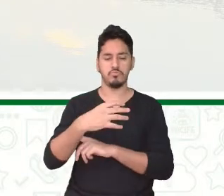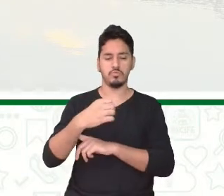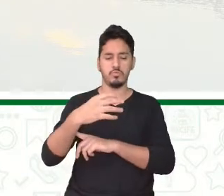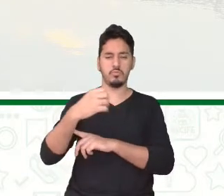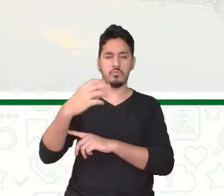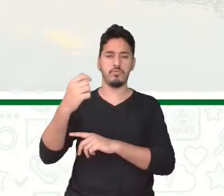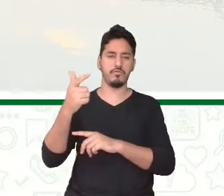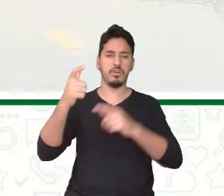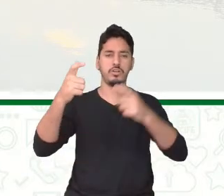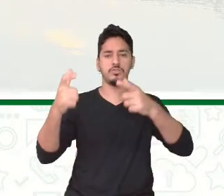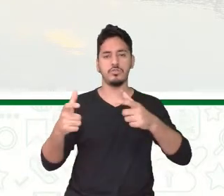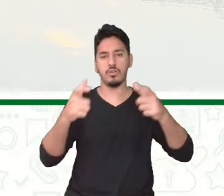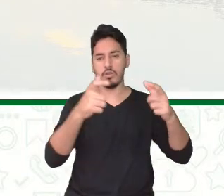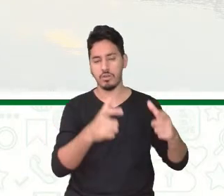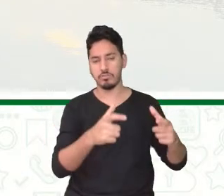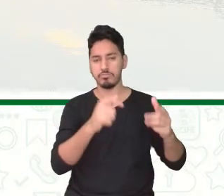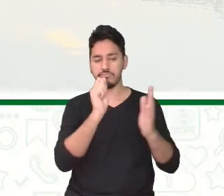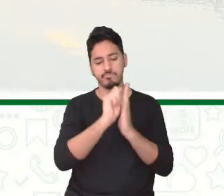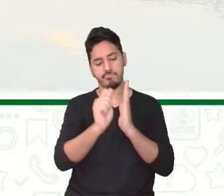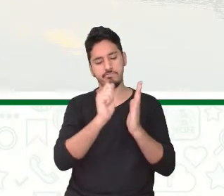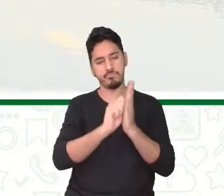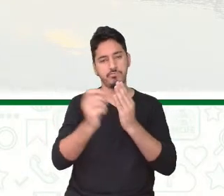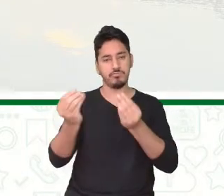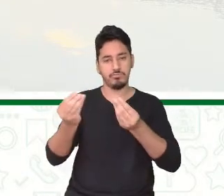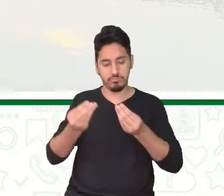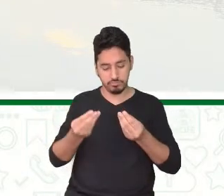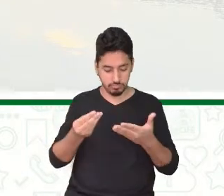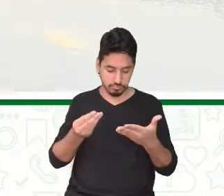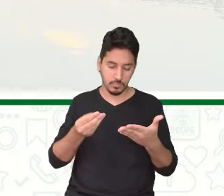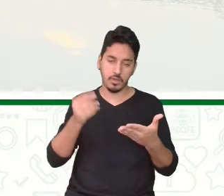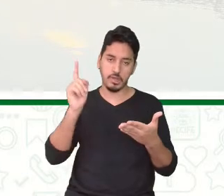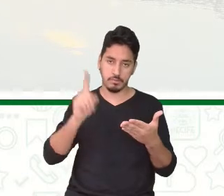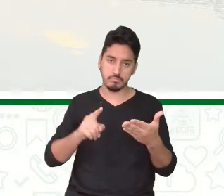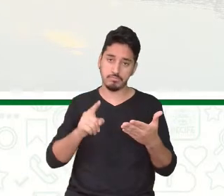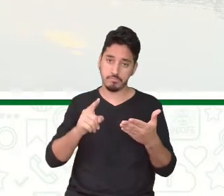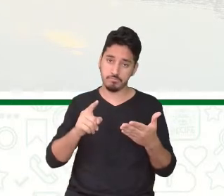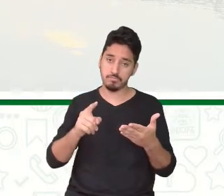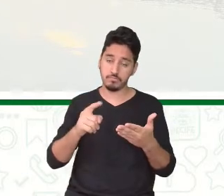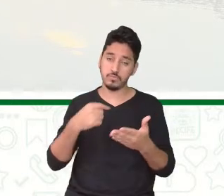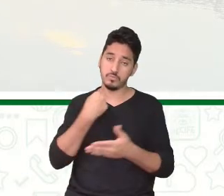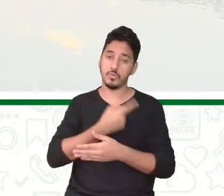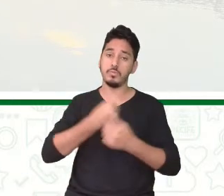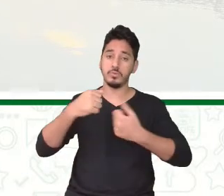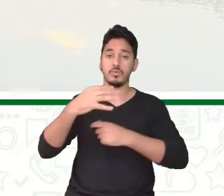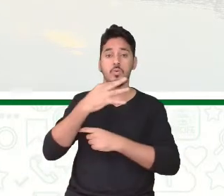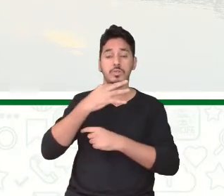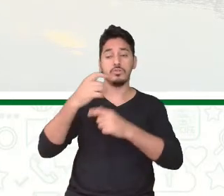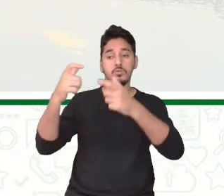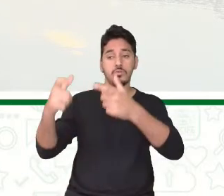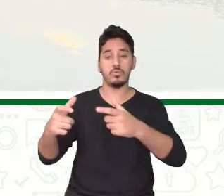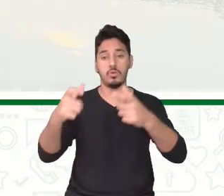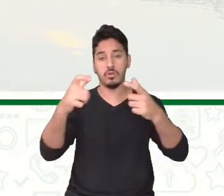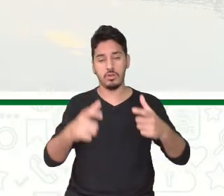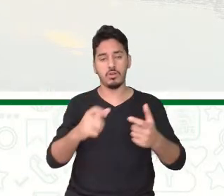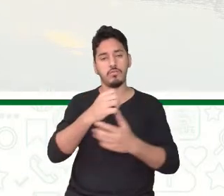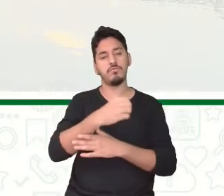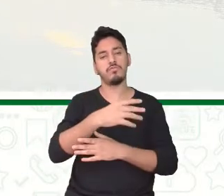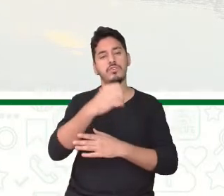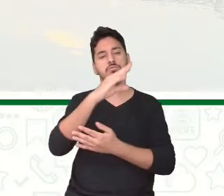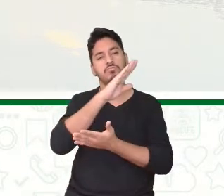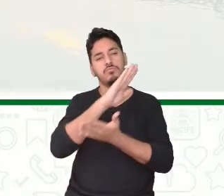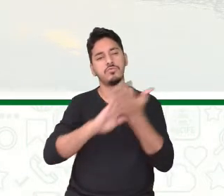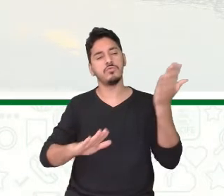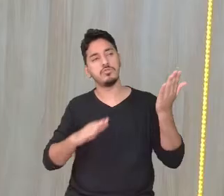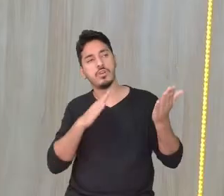lugares e escreveu isso para a gente, e de fato é. A gente precisa conhecer os lugares, precisa viajar por si,